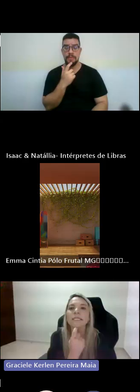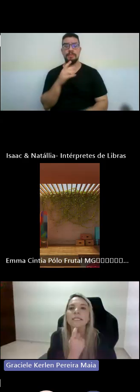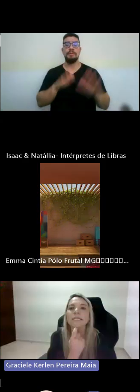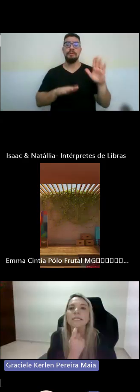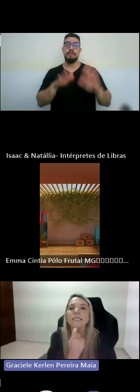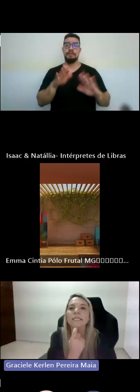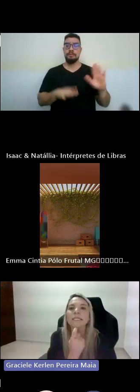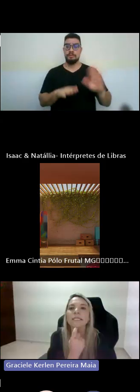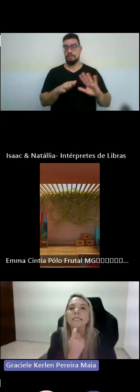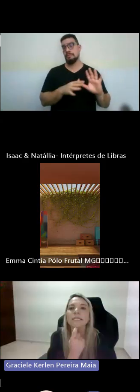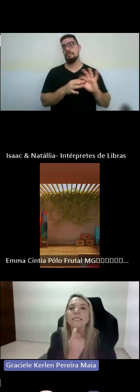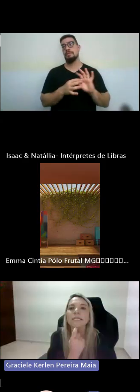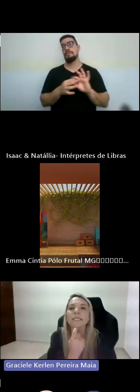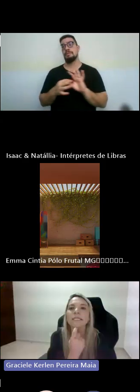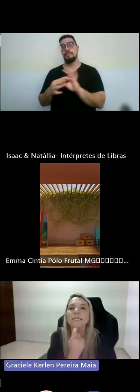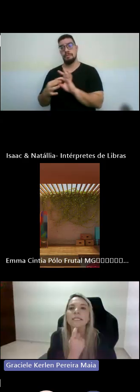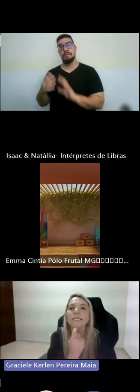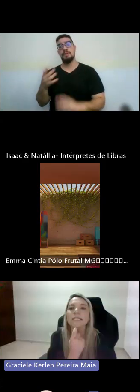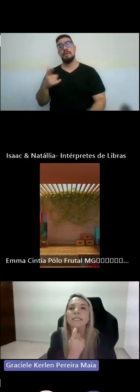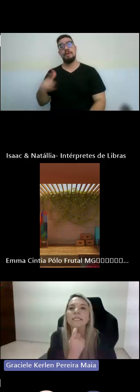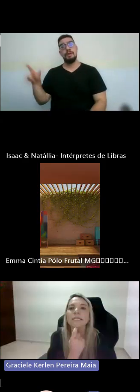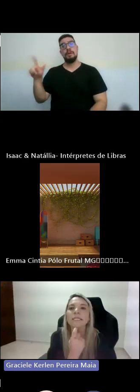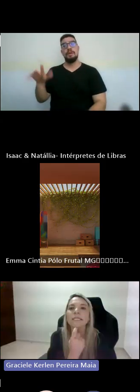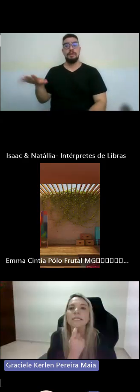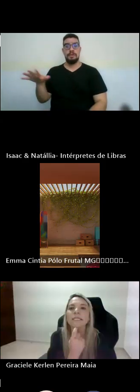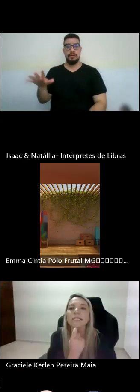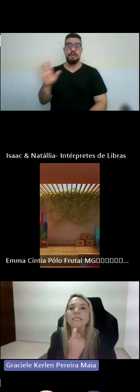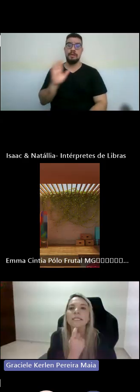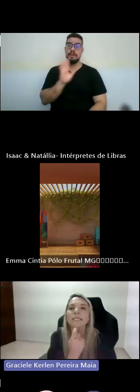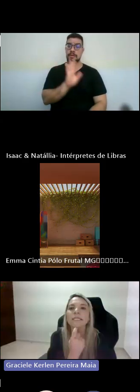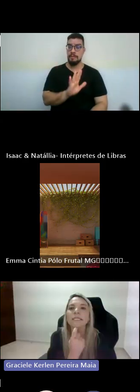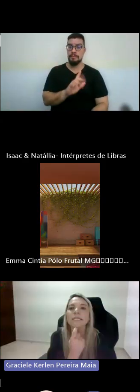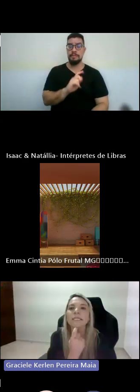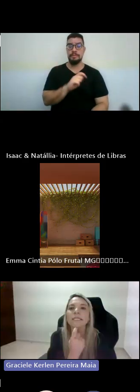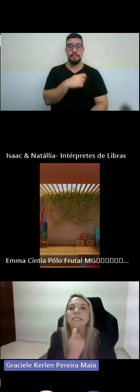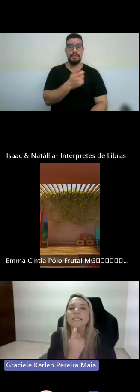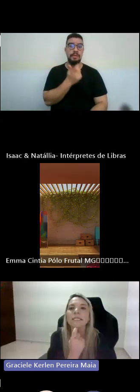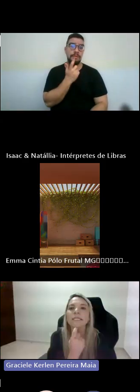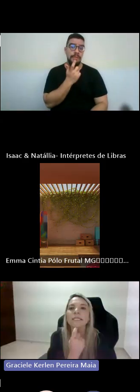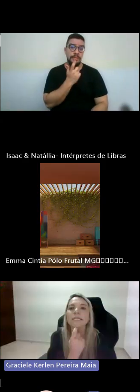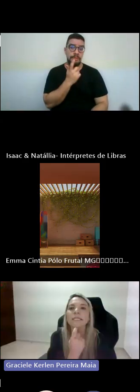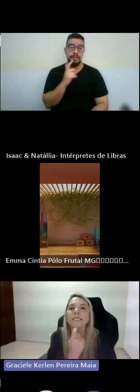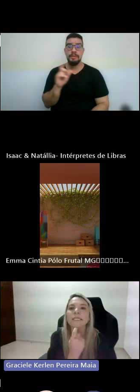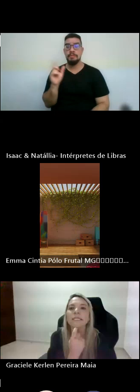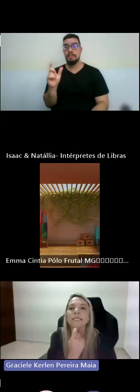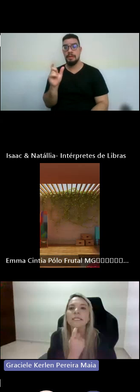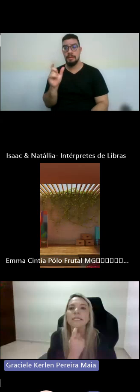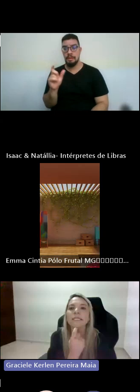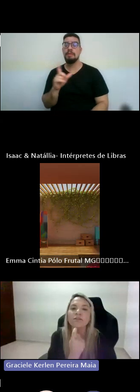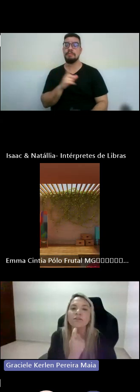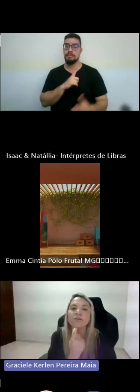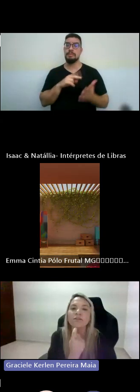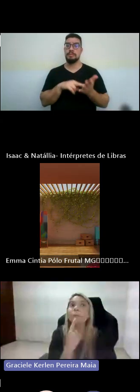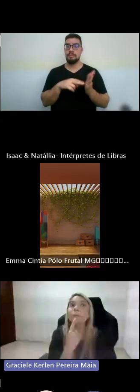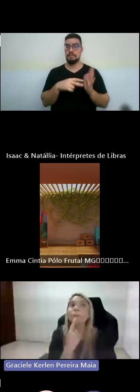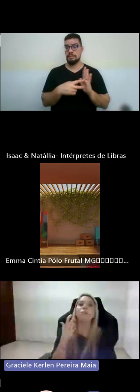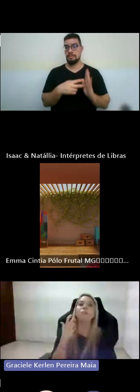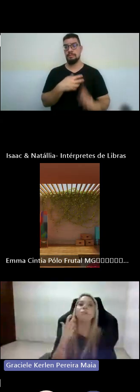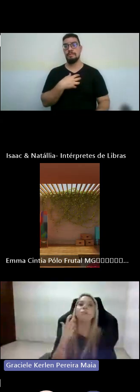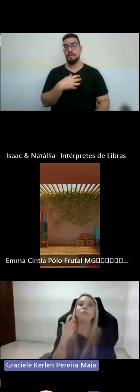já é outra área. Mas eu pego o sinal de vermelho, é uma palavra que tem um significado. Então, o sinal que